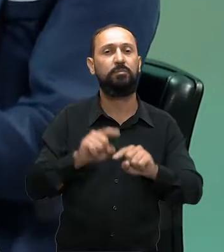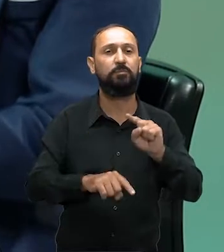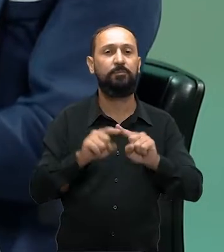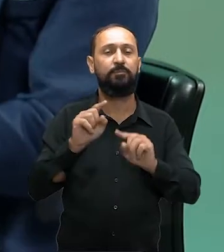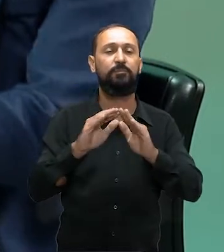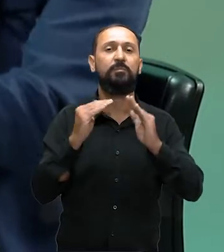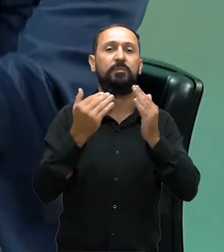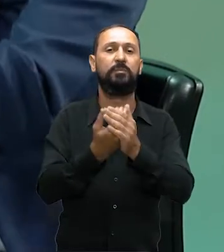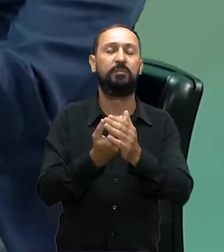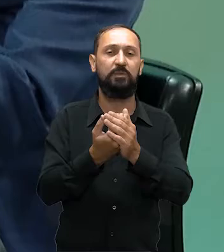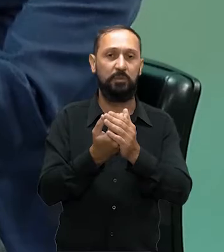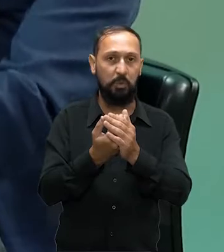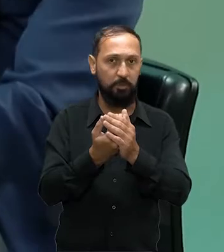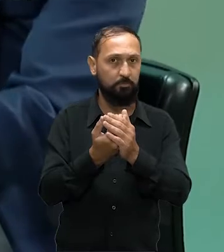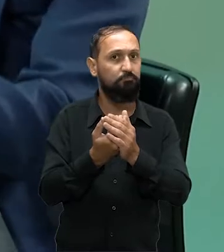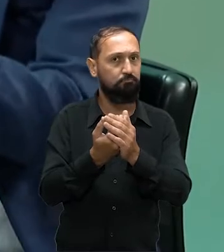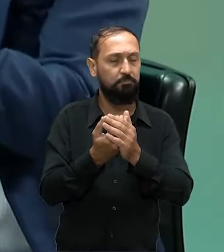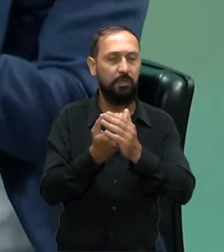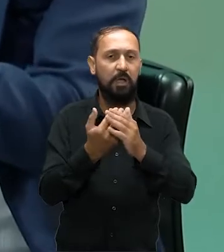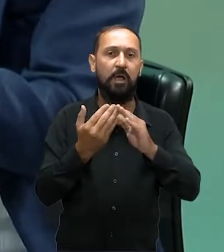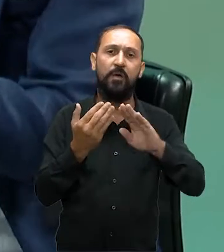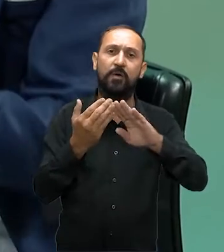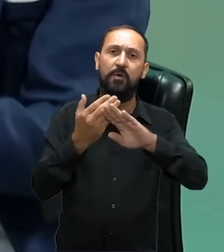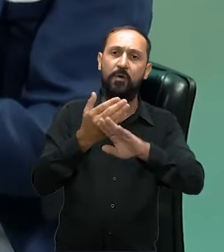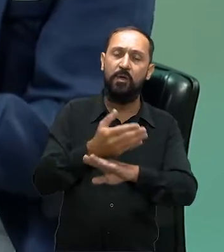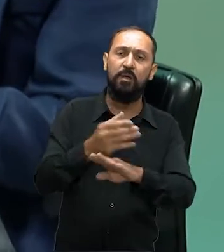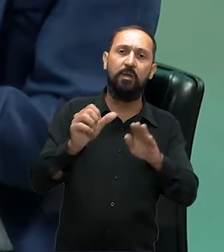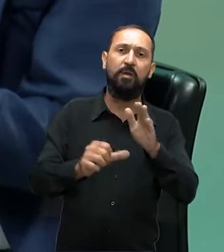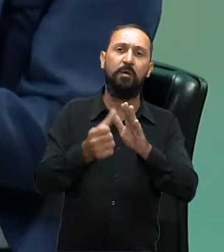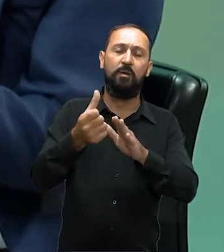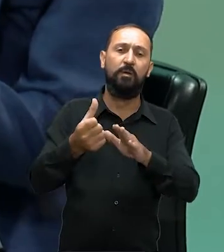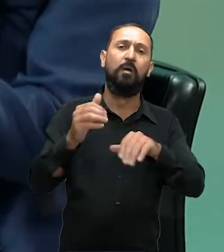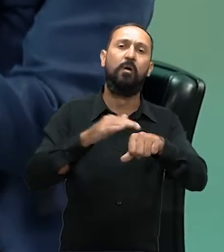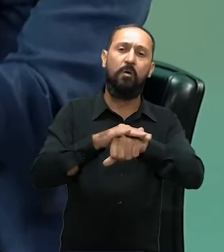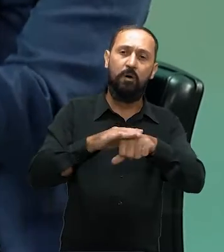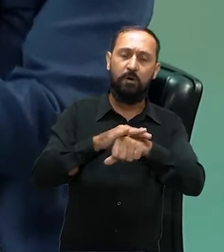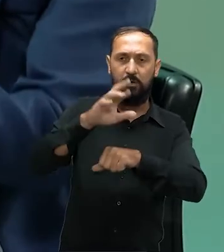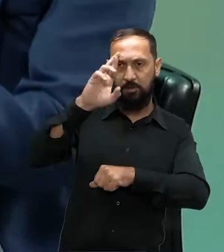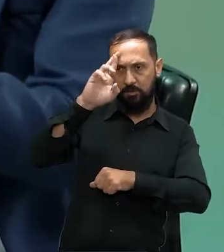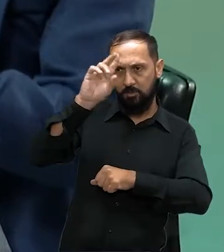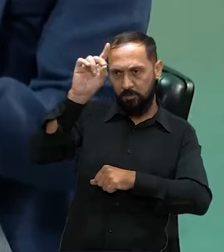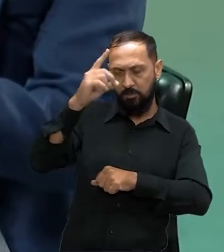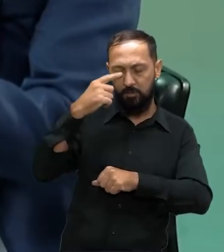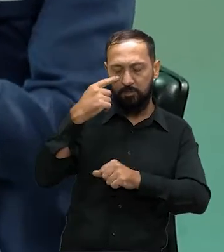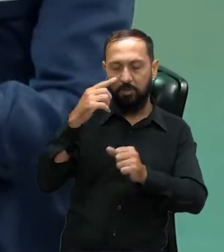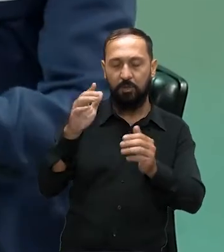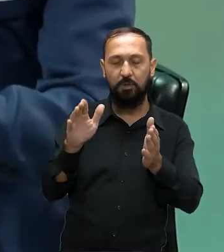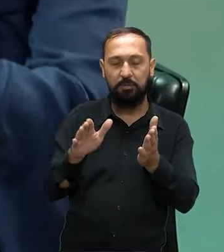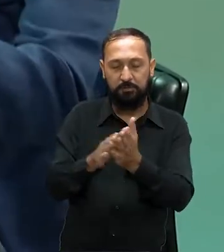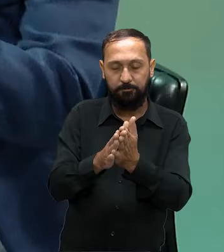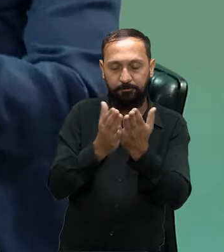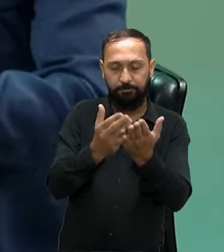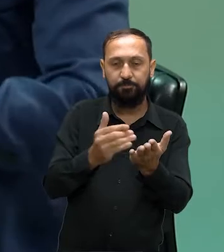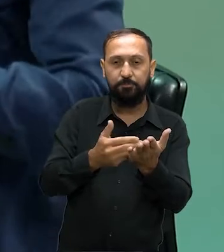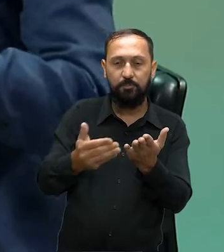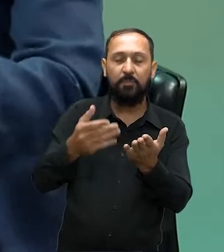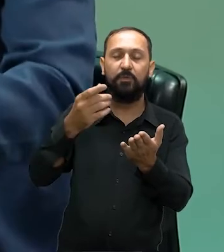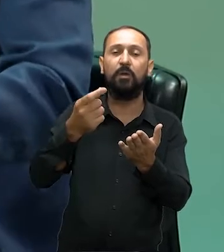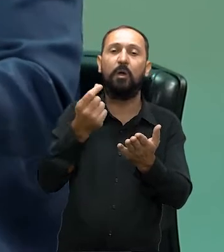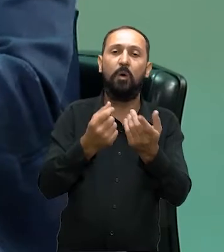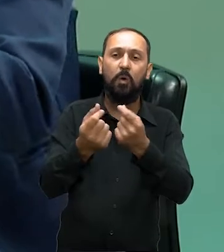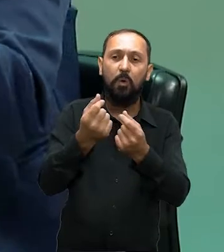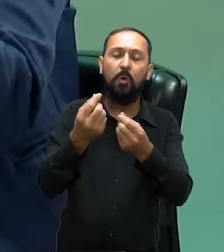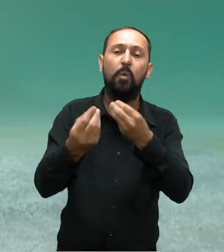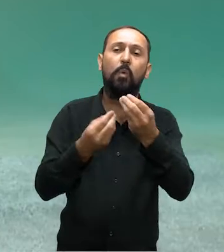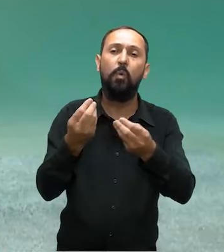desse material nas escolas primeiro. Levamos a escola e falamos com a direção, olha, nós temos essa cartilha que trata de